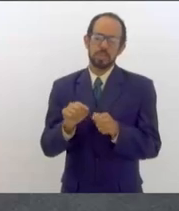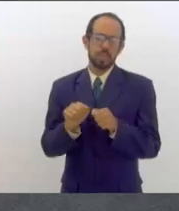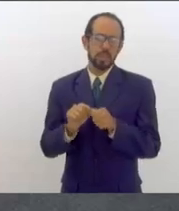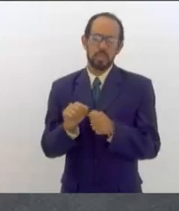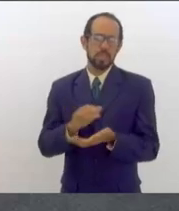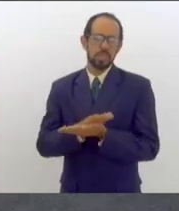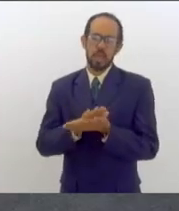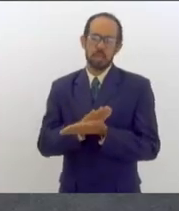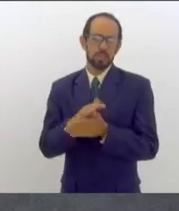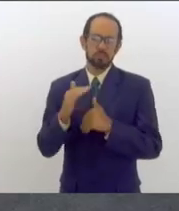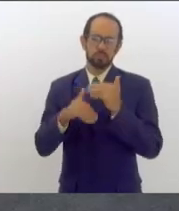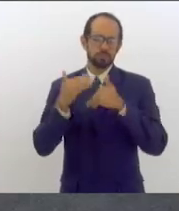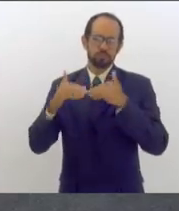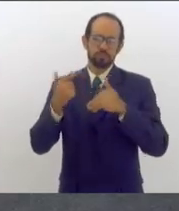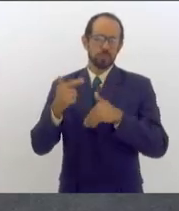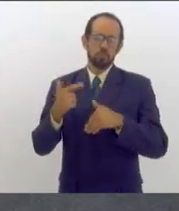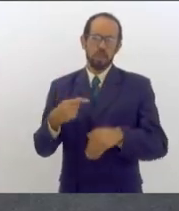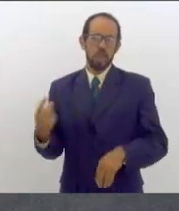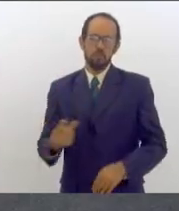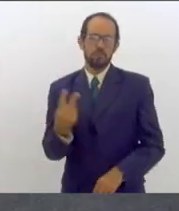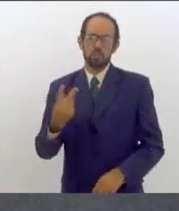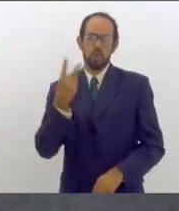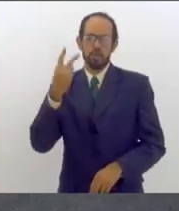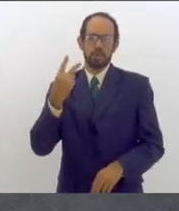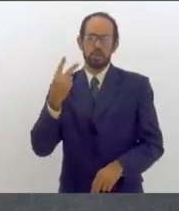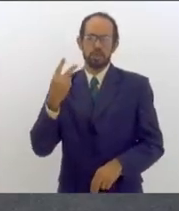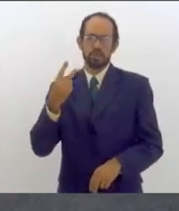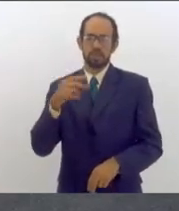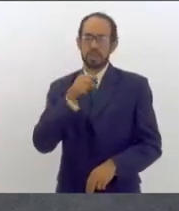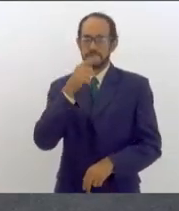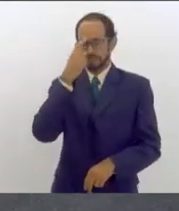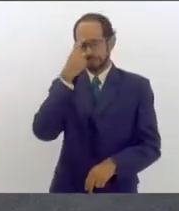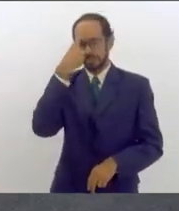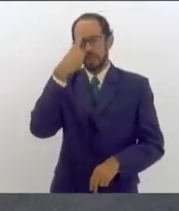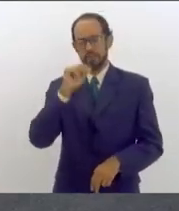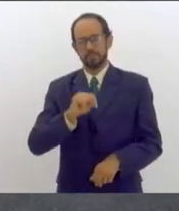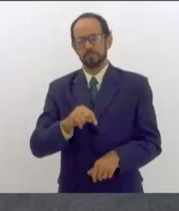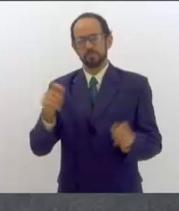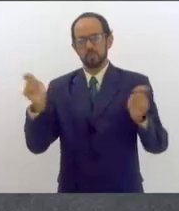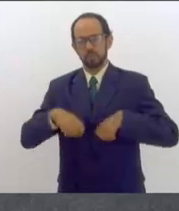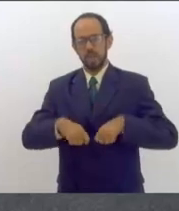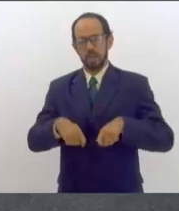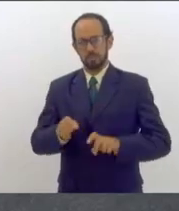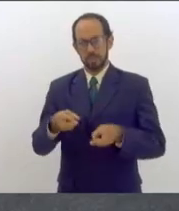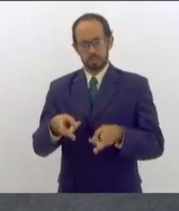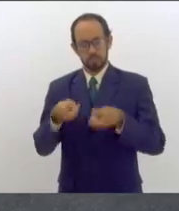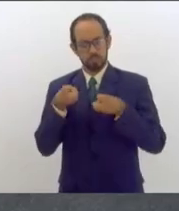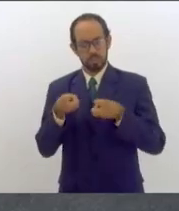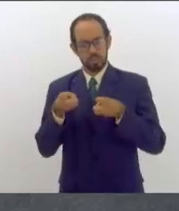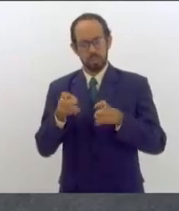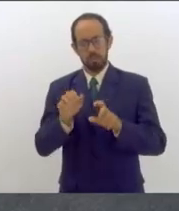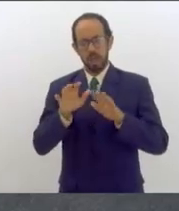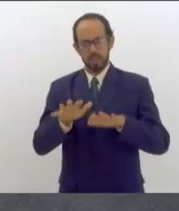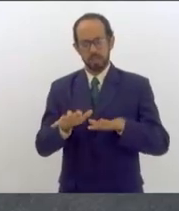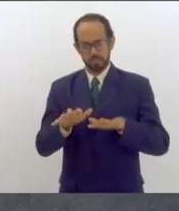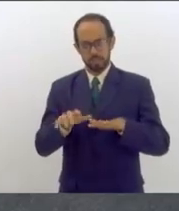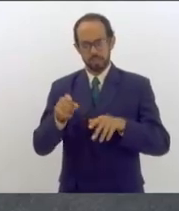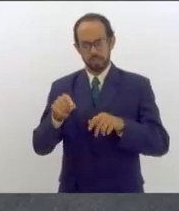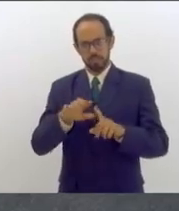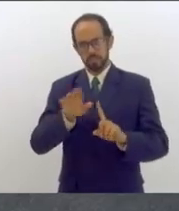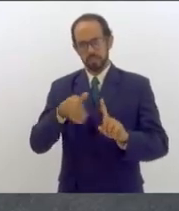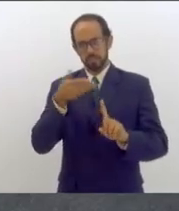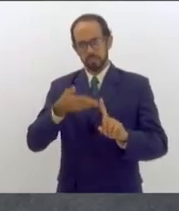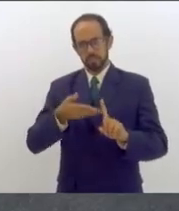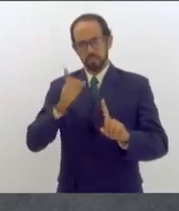há vencedores nessa lógica não há possibilidade que a gente Olhe pela perspectiva do da dignidade